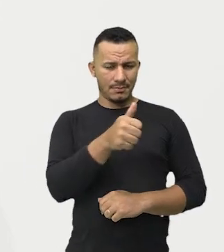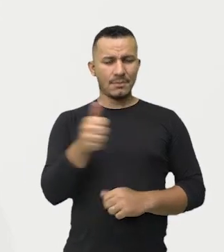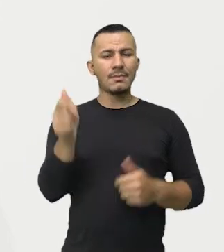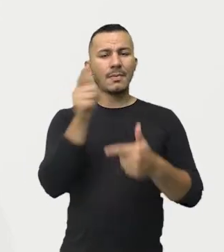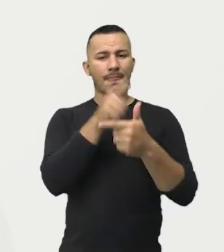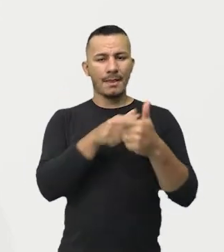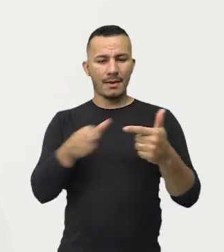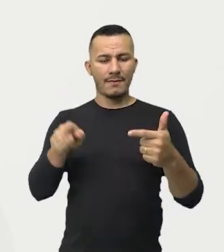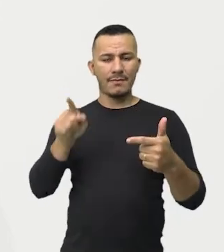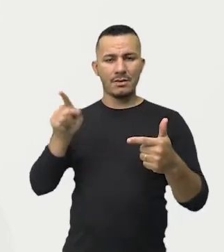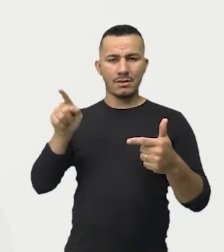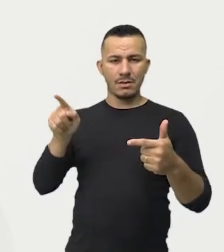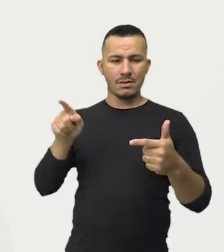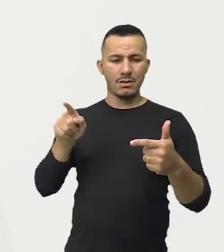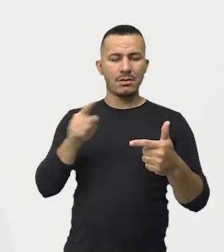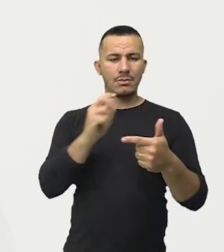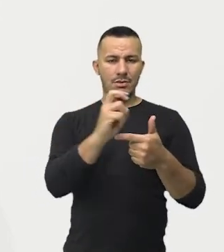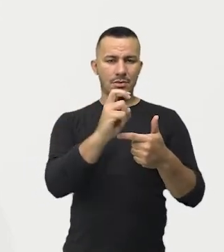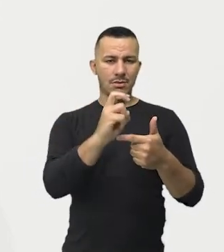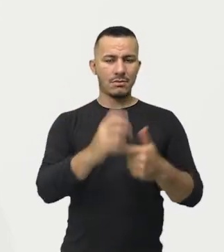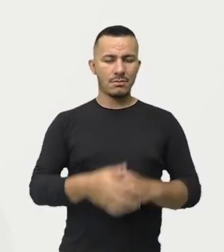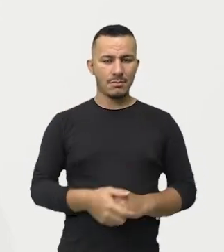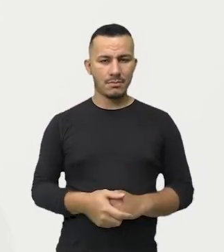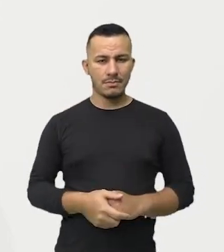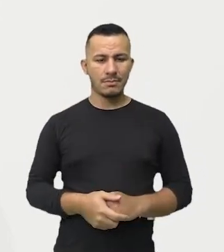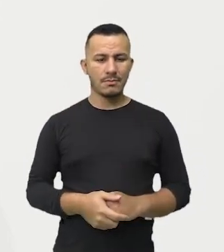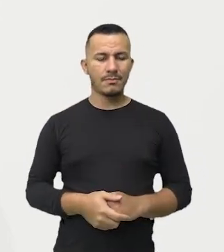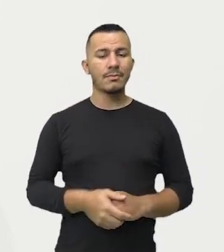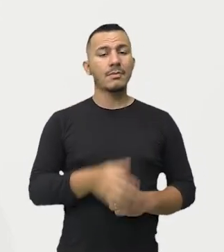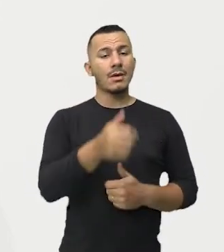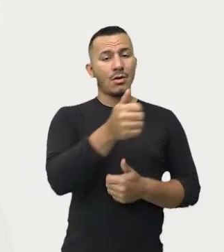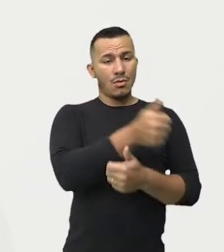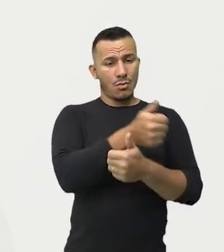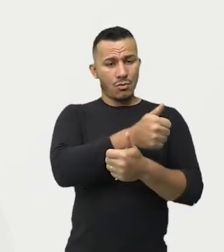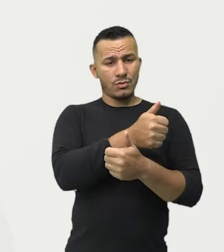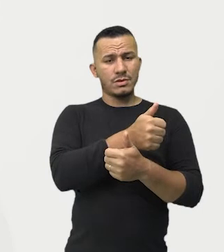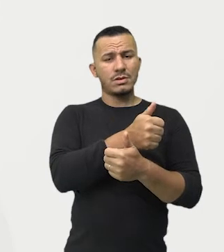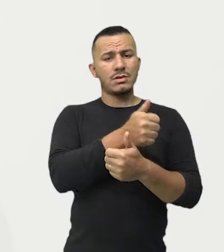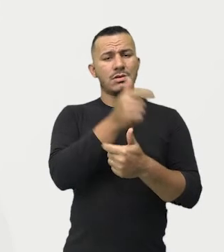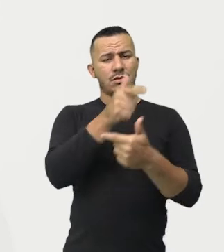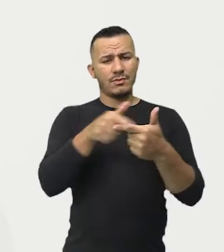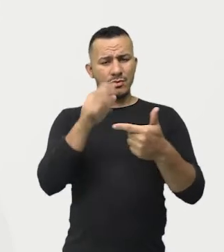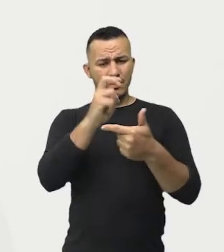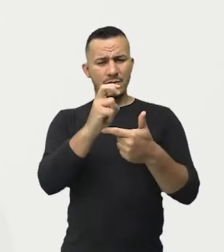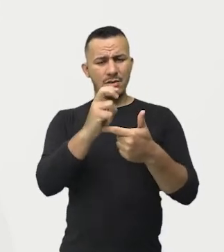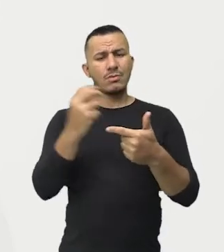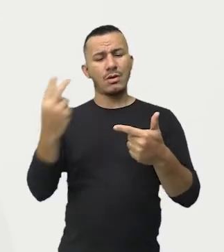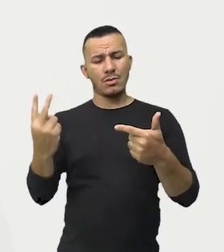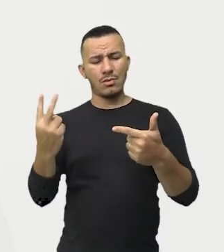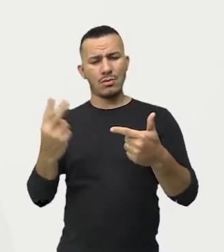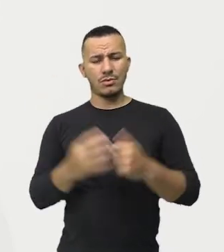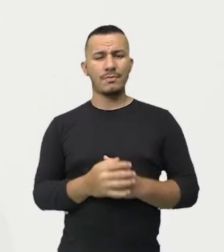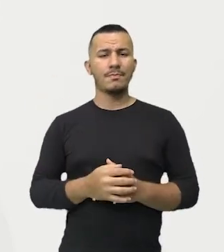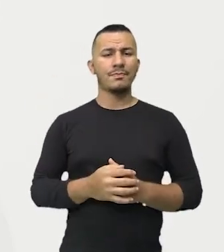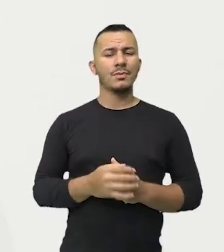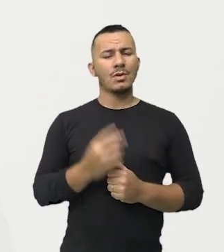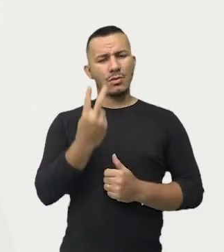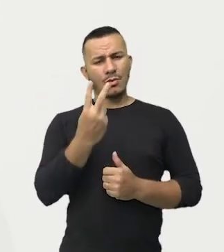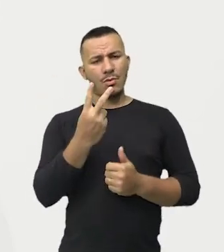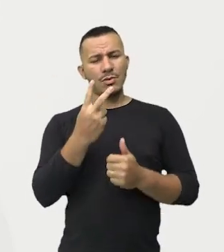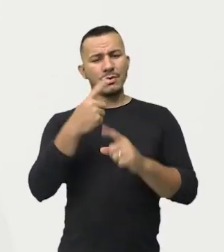divide por 5. 11 dividido por 5 dá 2. 2 vezes 5 é